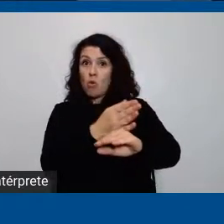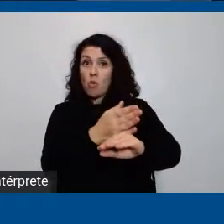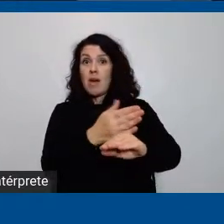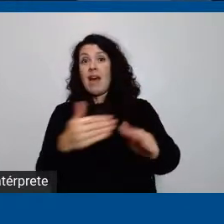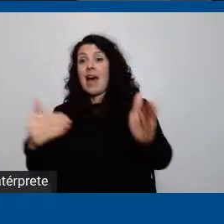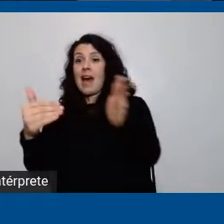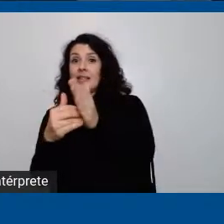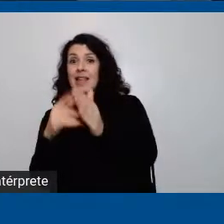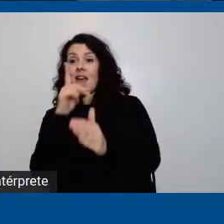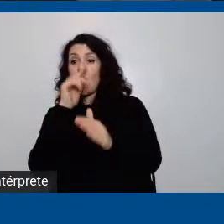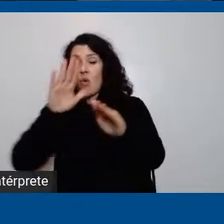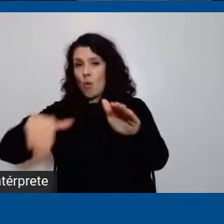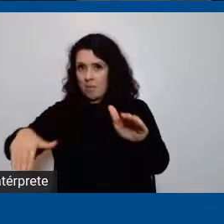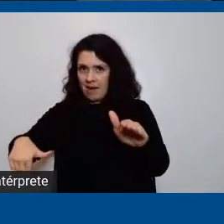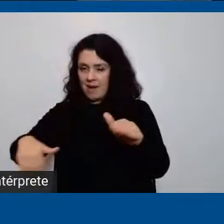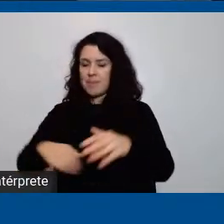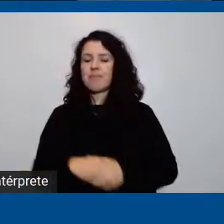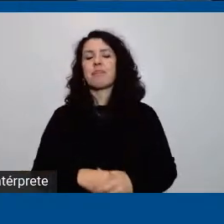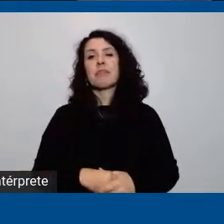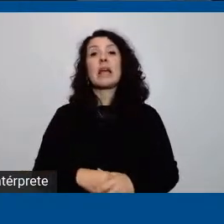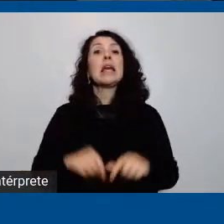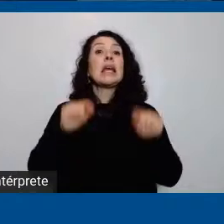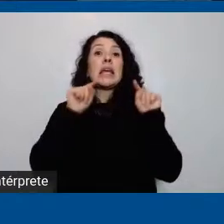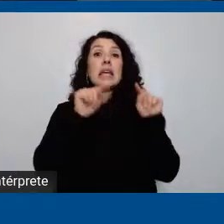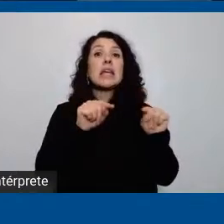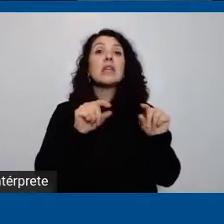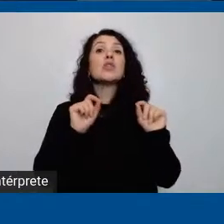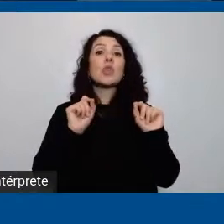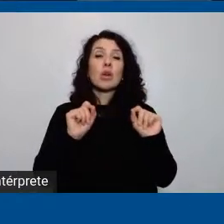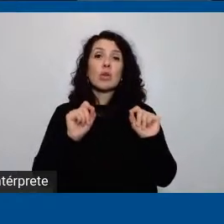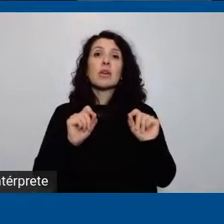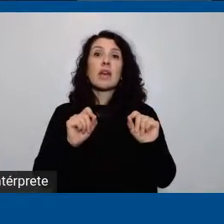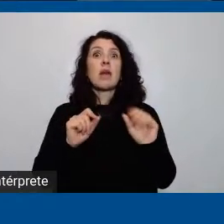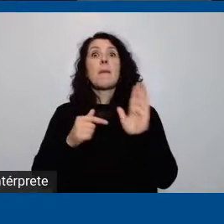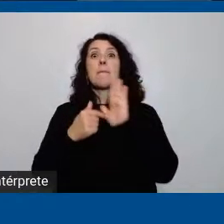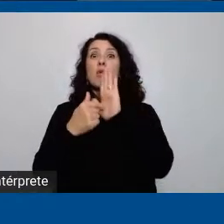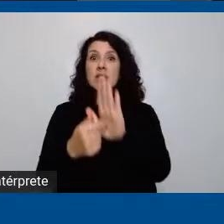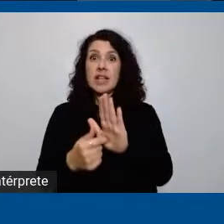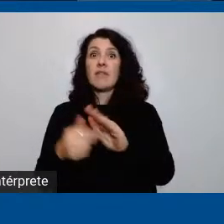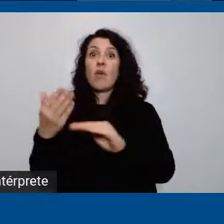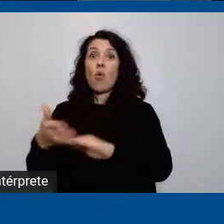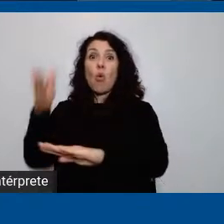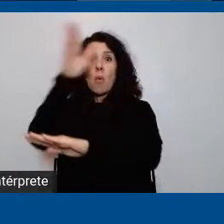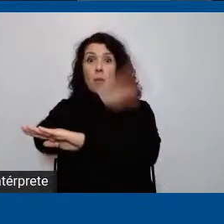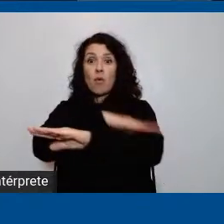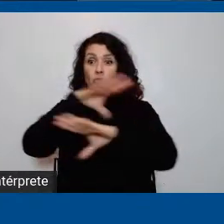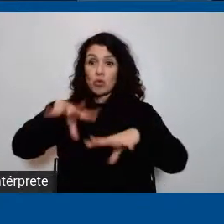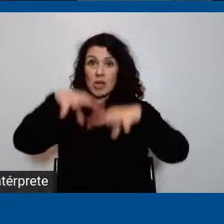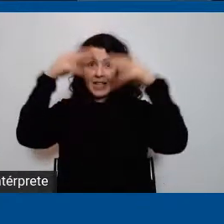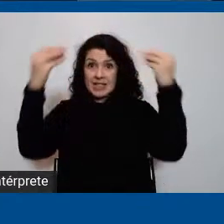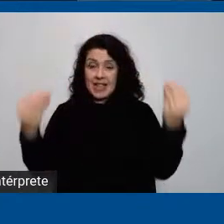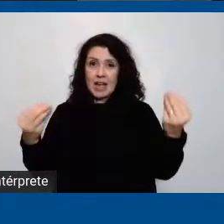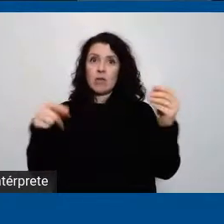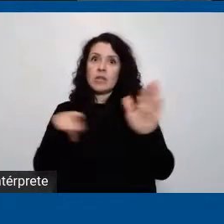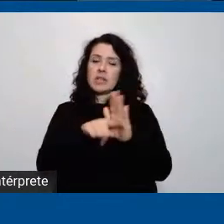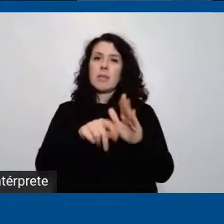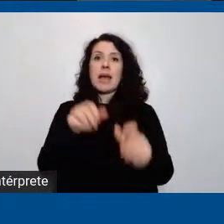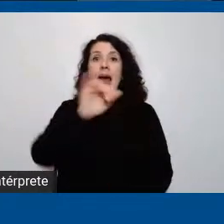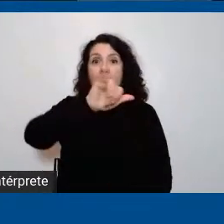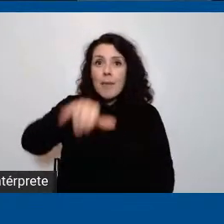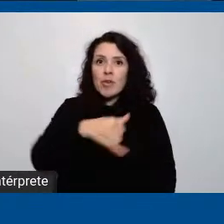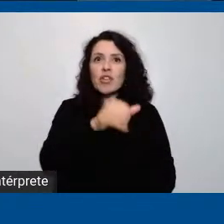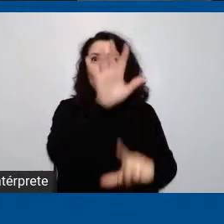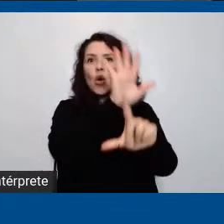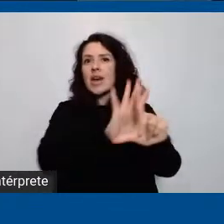que justamente trabalhou com esse ponte do Morro do Castelo e se valeu dessas imagens, que são realmente incríveis e